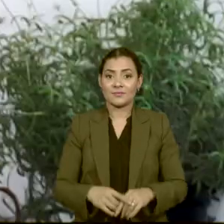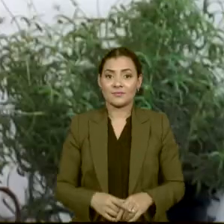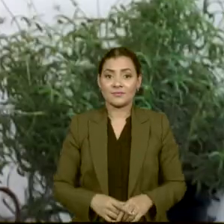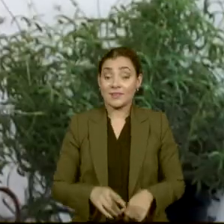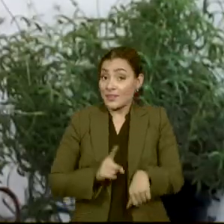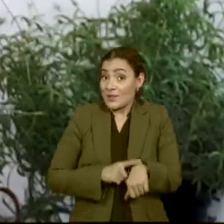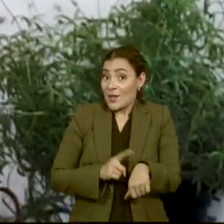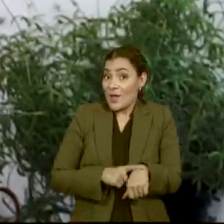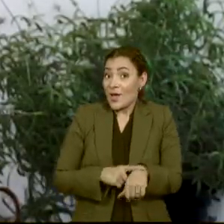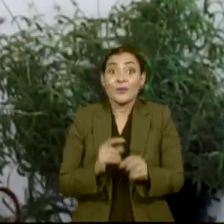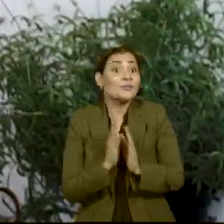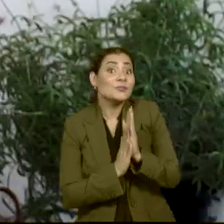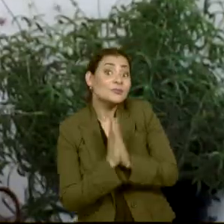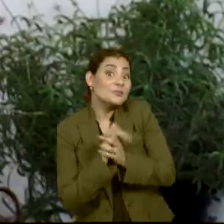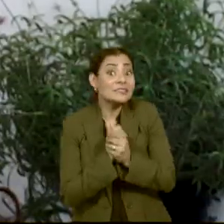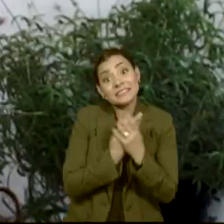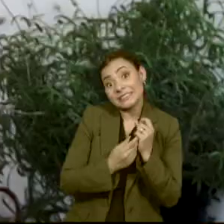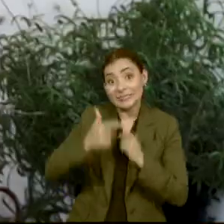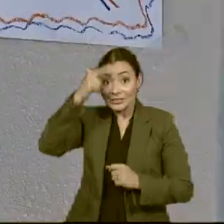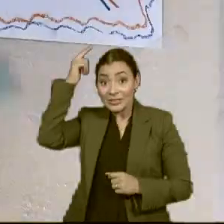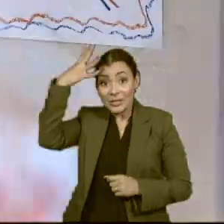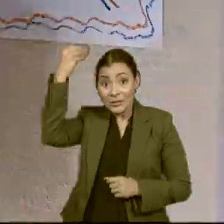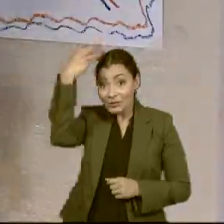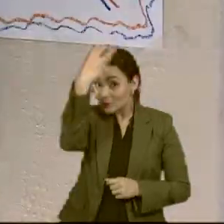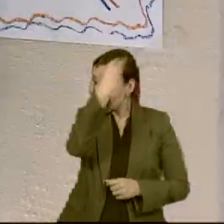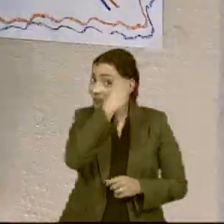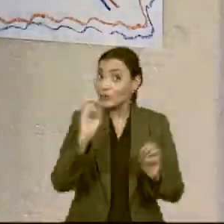hora do Ludovico Show!